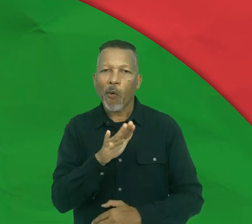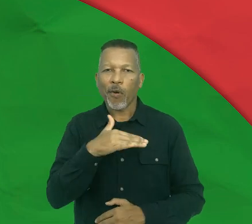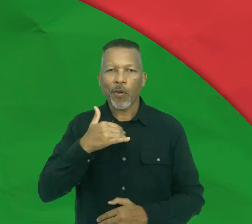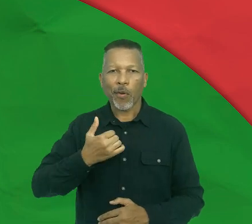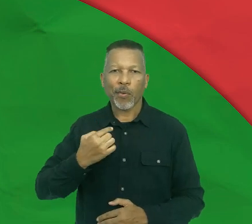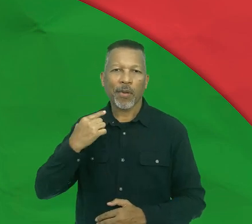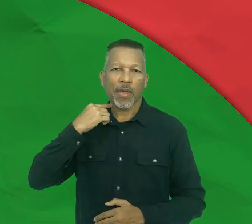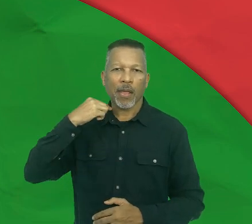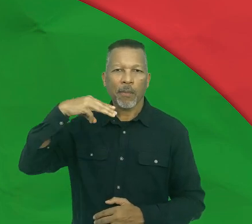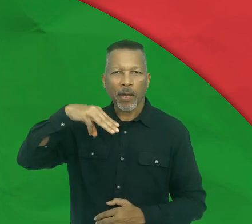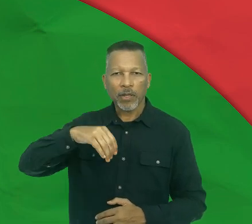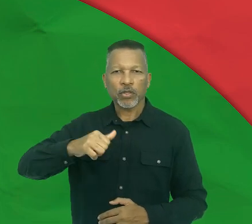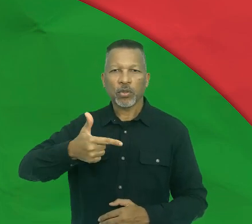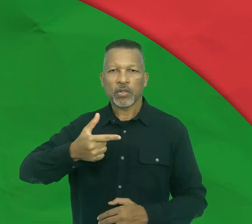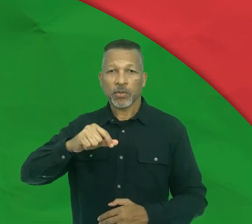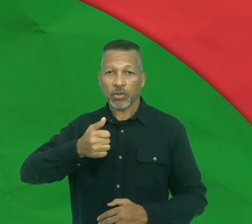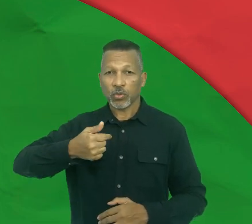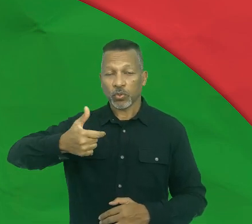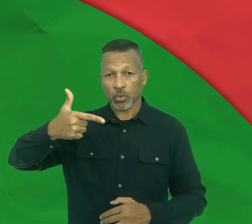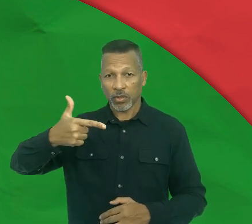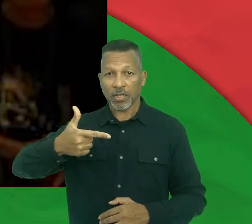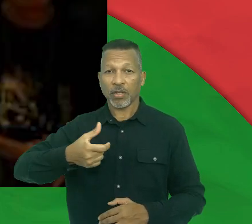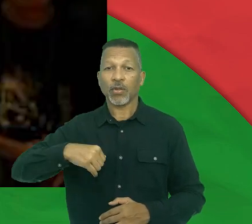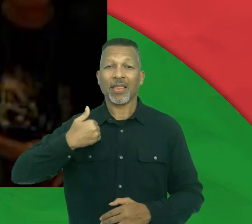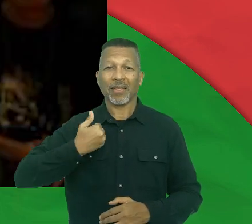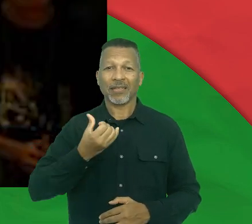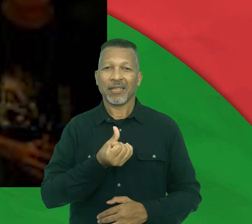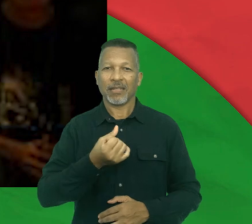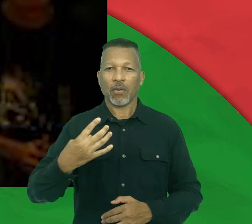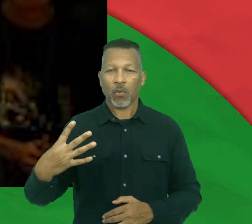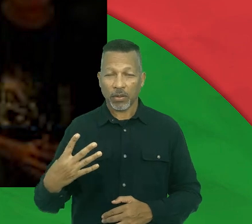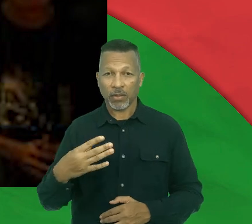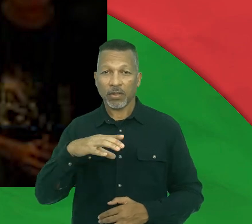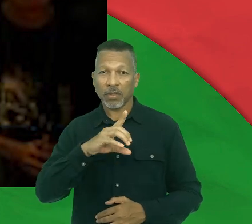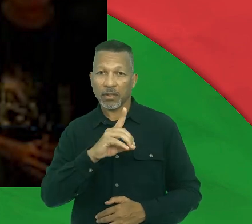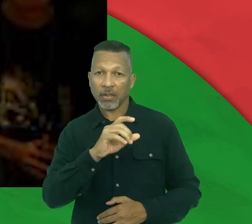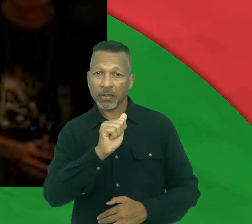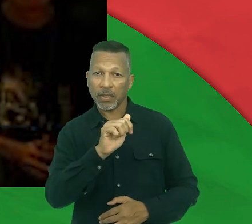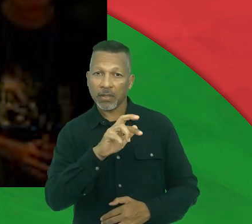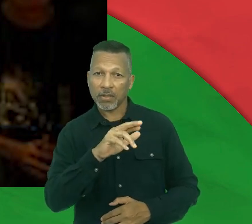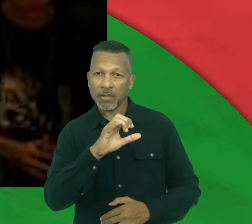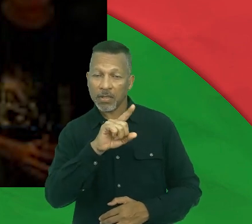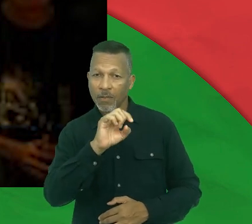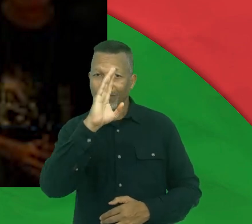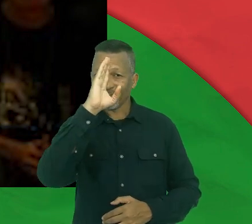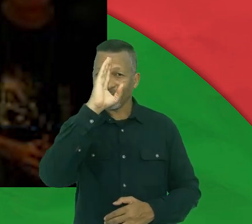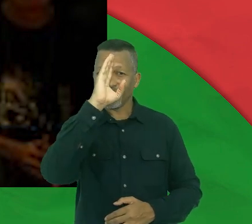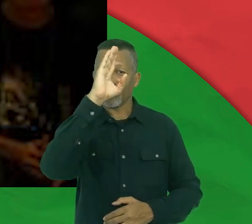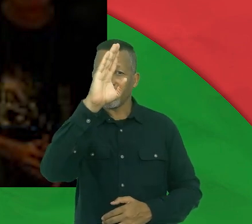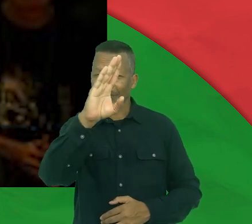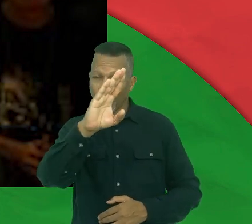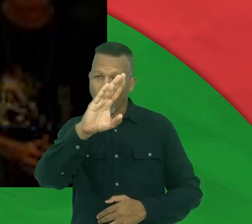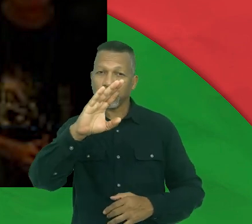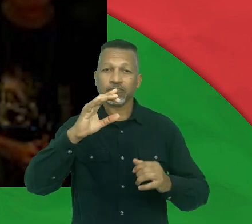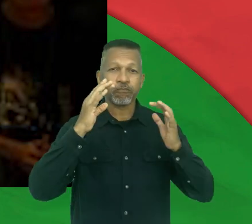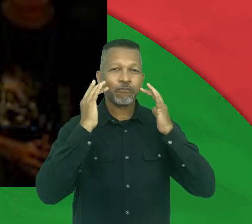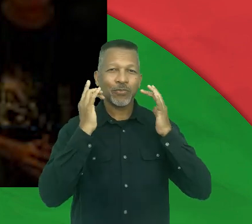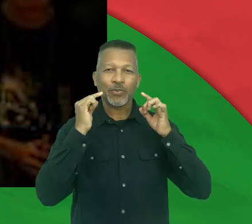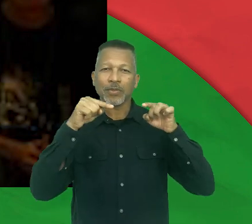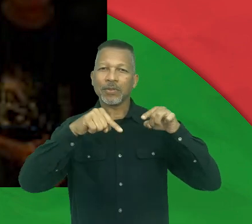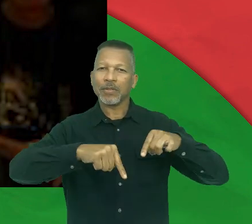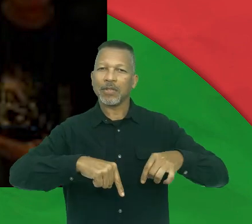de 2012, aos 64 anos de idade, Darcy de Mônaco é o principal desbravador do teatro na